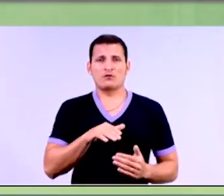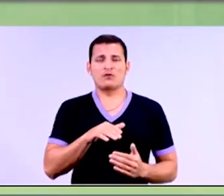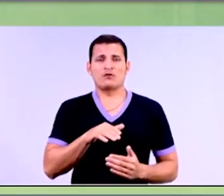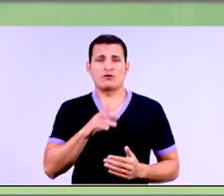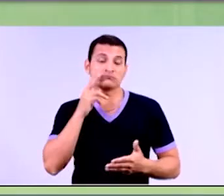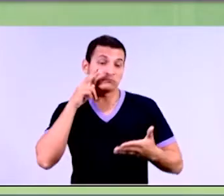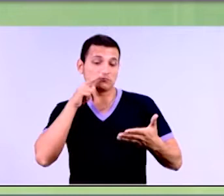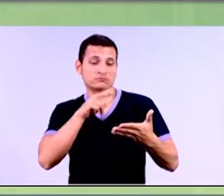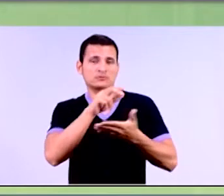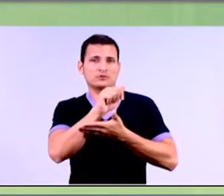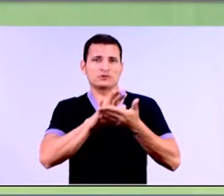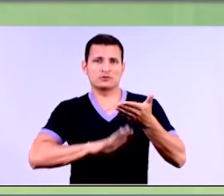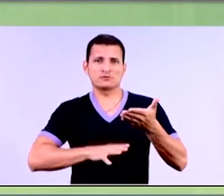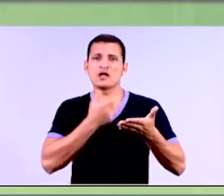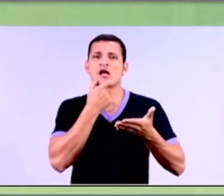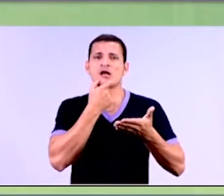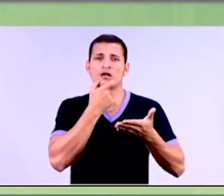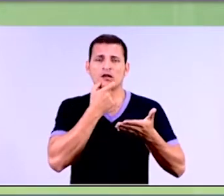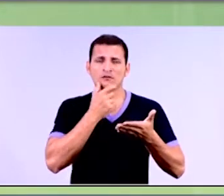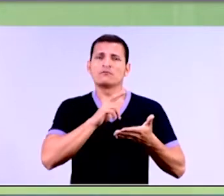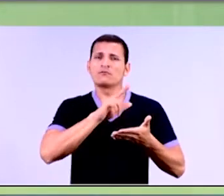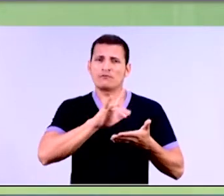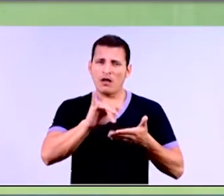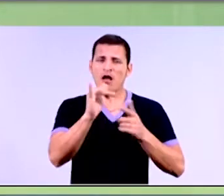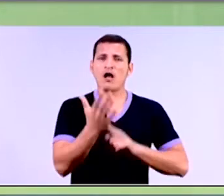língua inglesa, vai ajudar você a